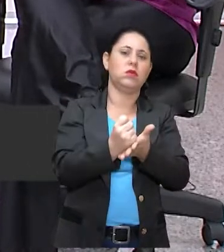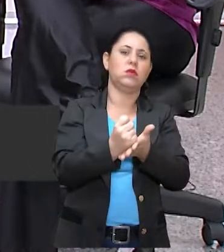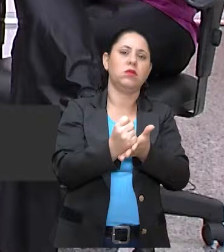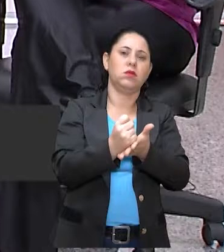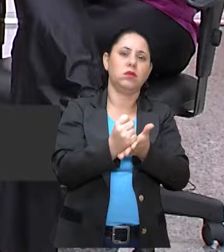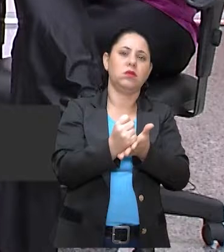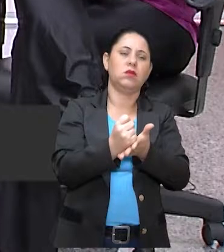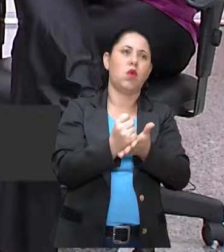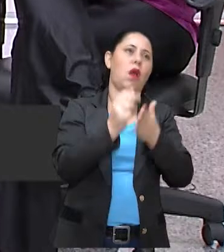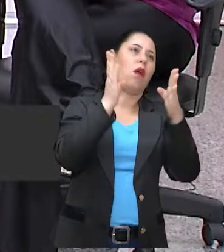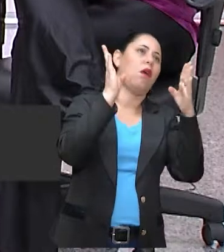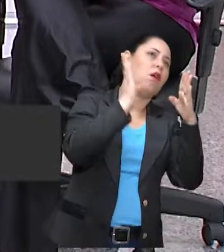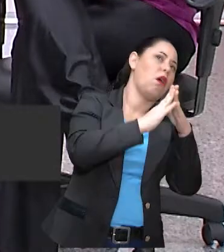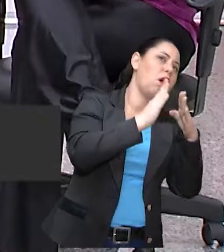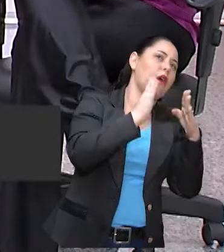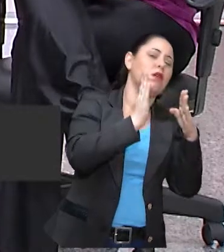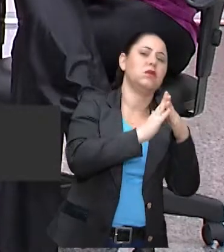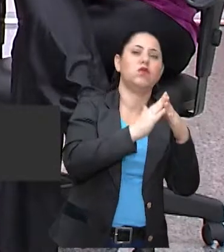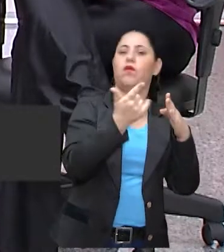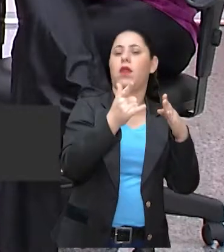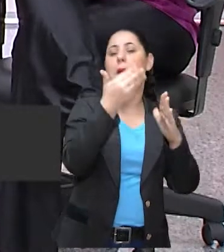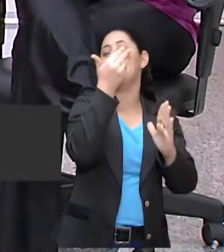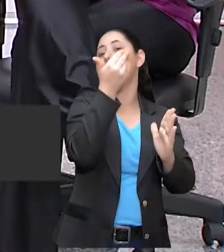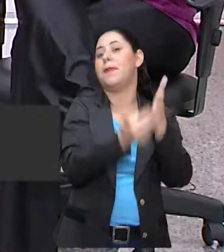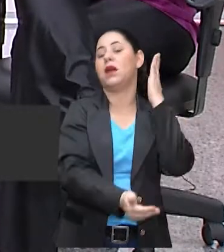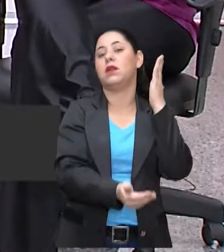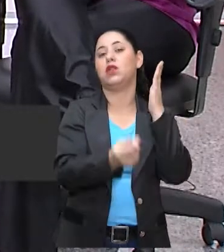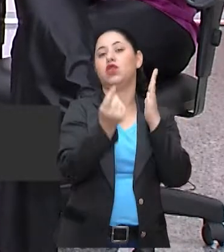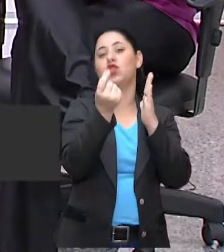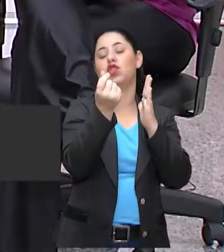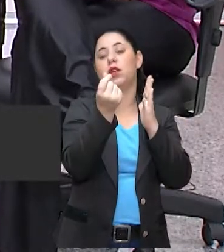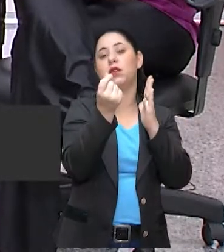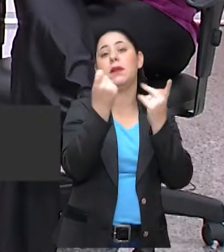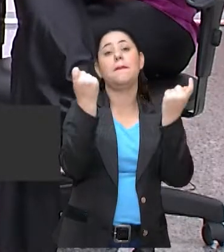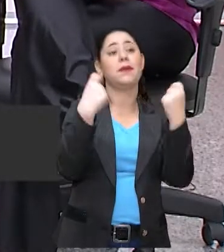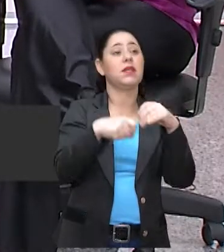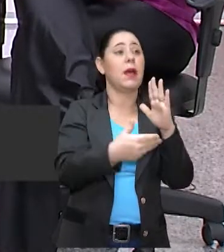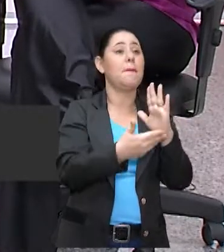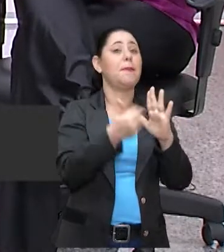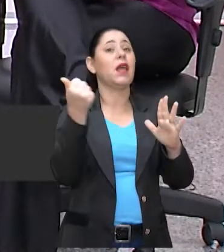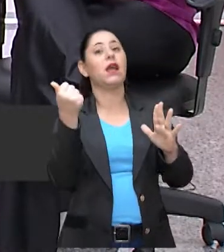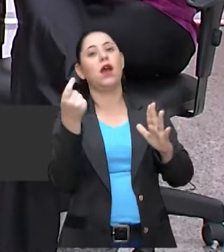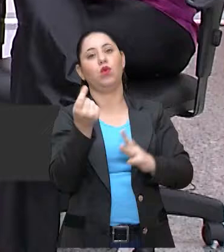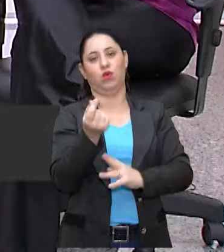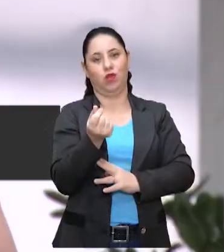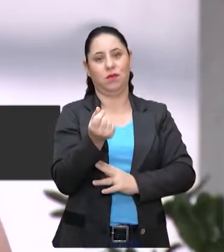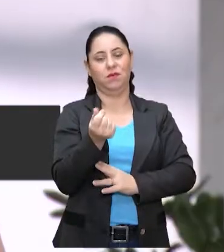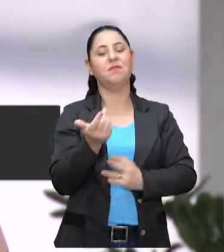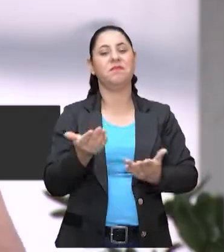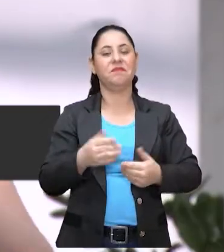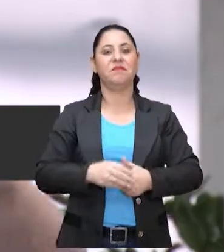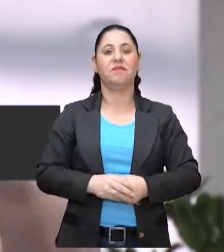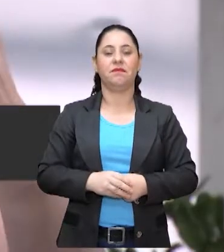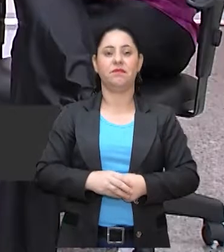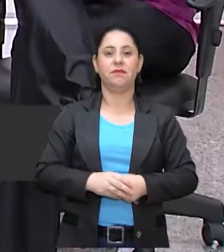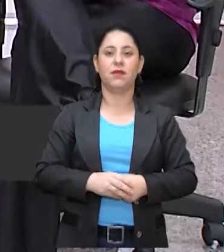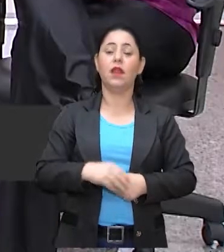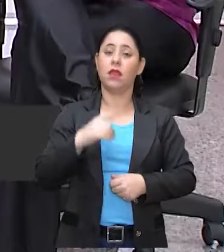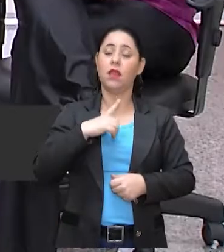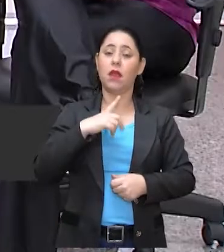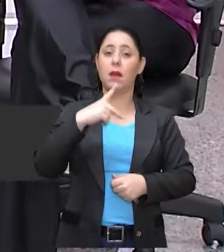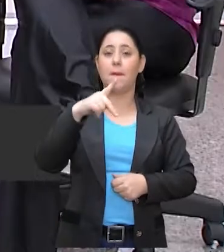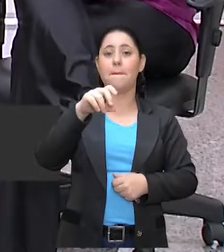imobiliário, por exemplo. Ela não vai ter tanta perda nesse processo se ela precisar uma emergência, né? Então tem a poupancinha, mas aí depois